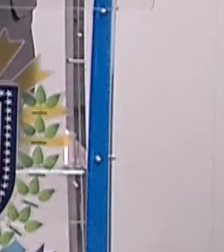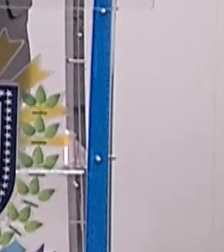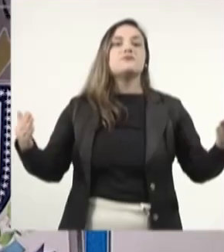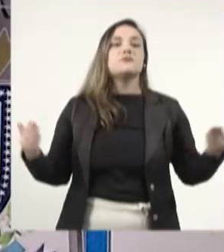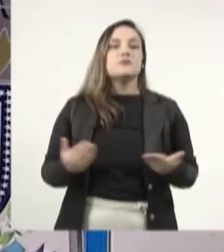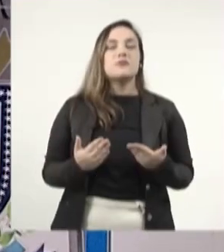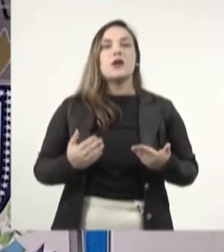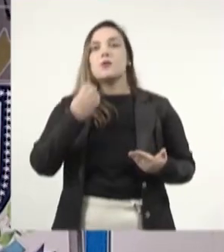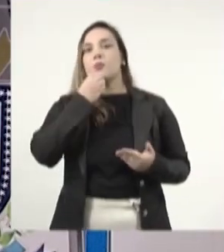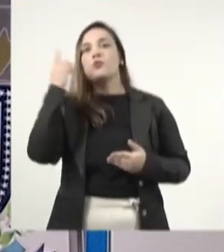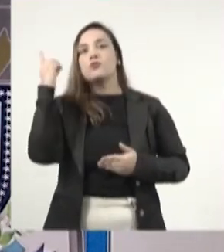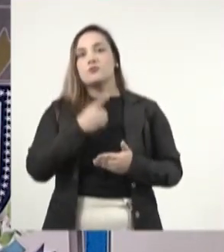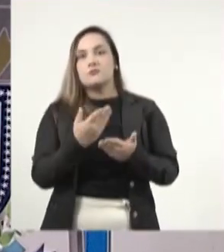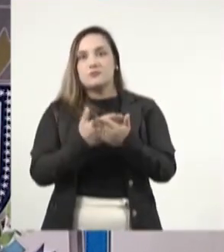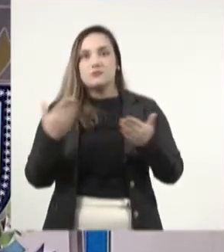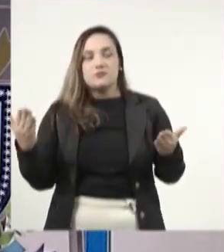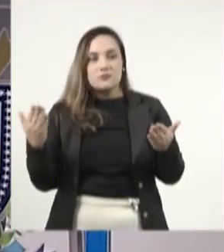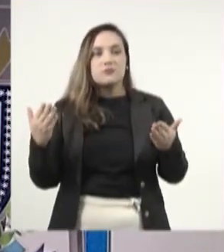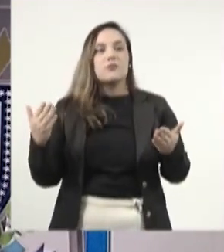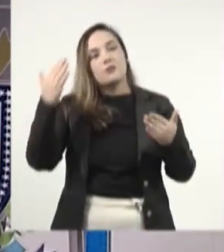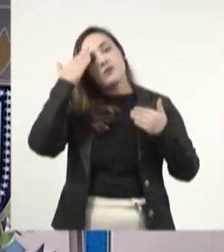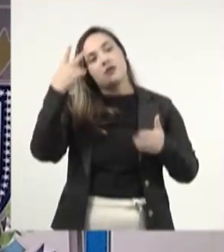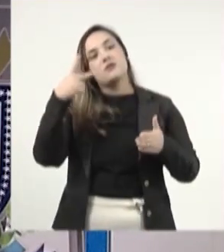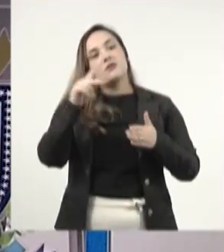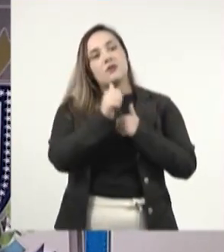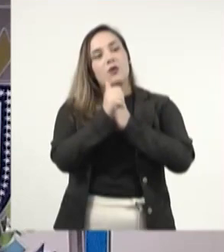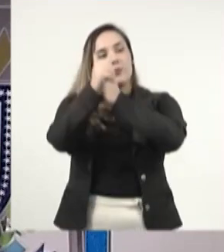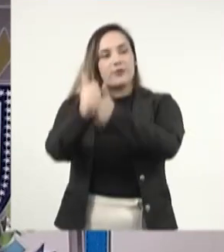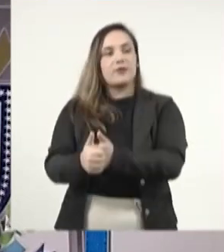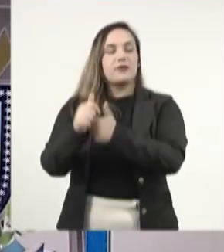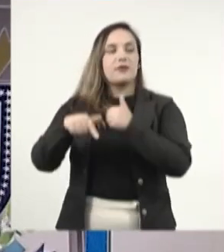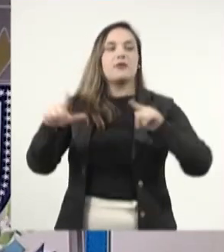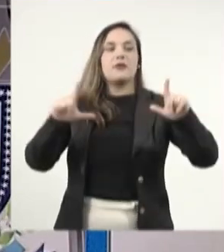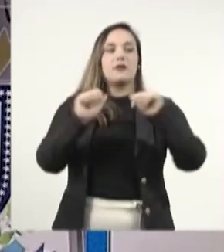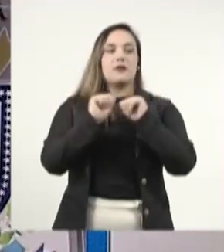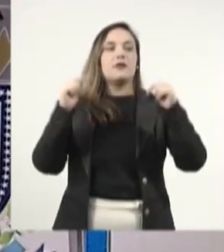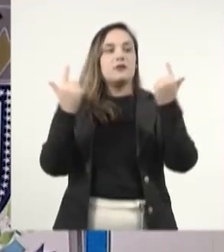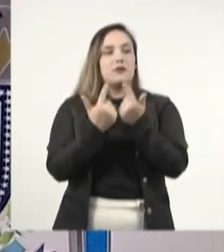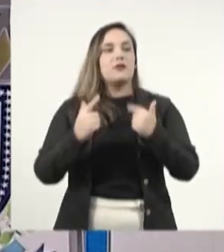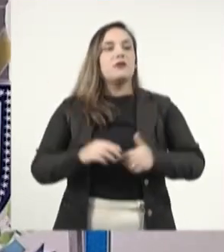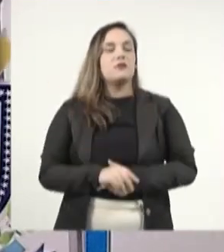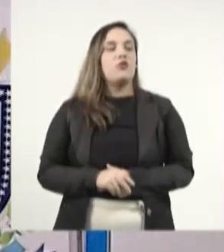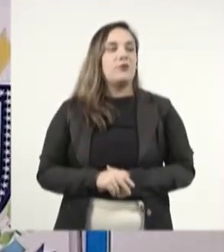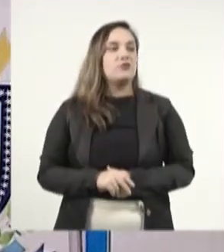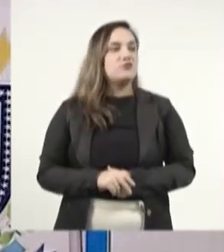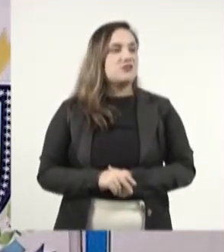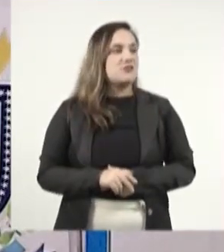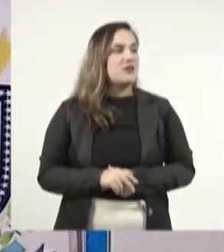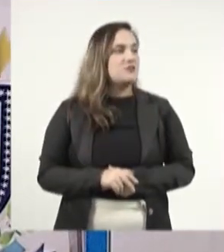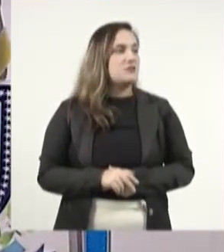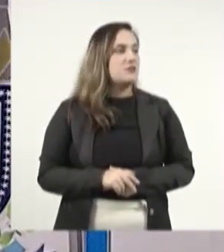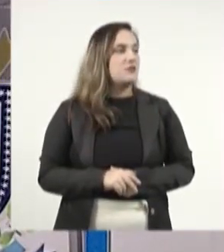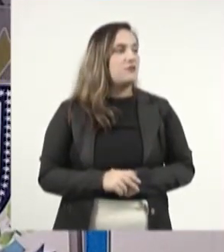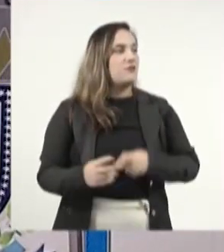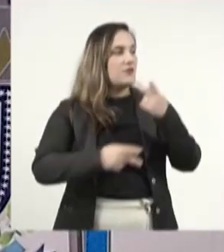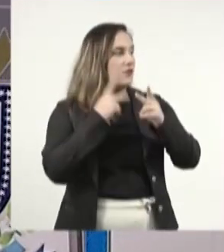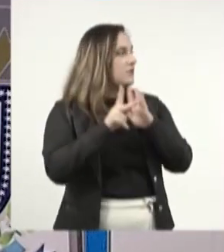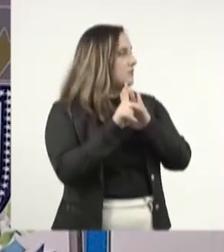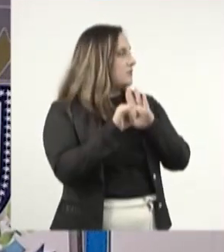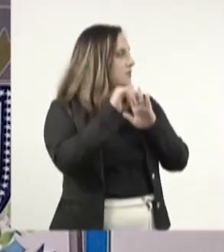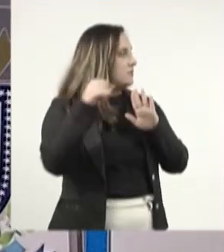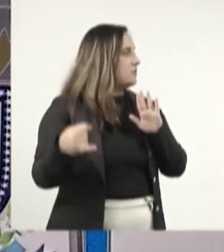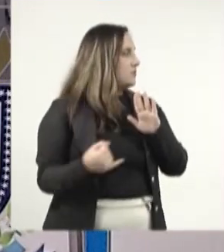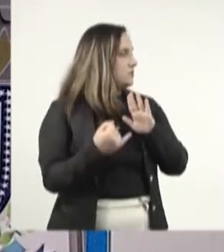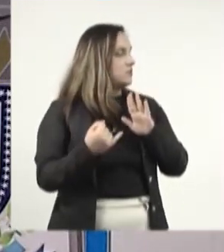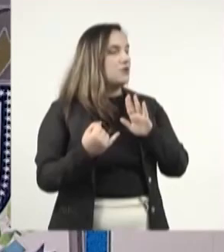Mais uma vez, muito bom dia para você, obrigado pela sua companhia aqui na TV Alemes. Bom, vamos começar falando então dos projetos que foram aprovados na sessão de